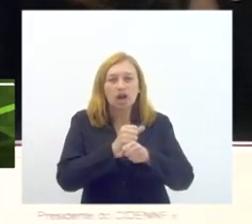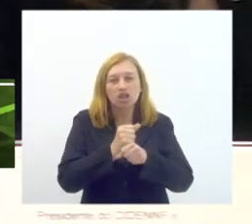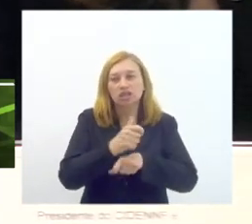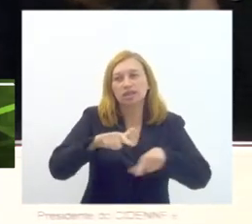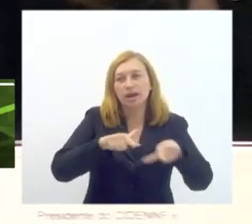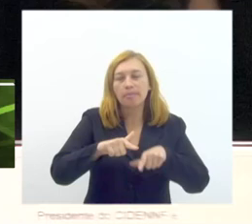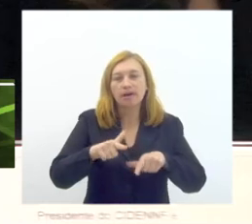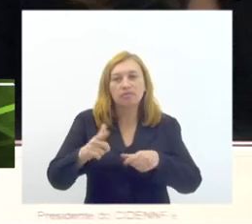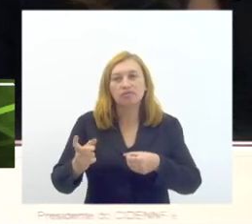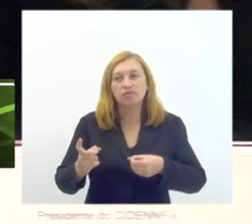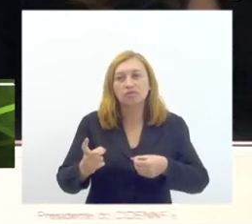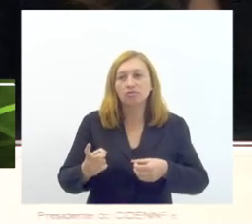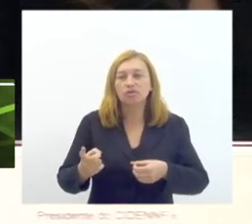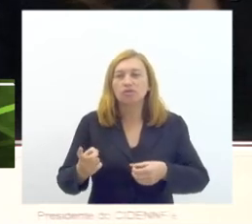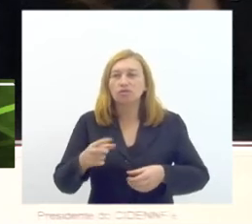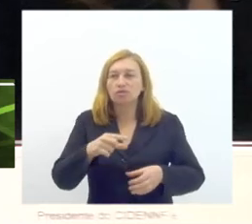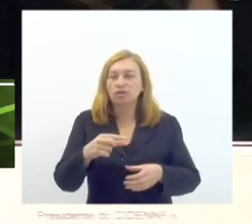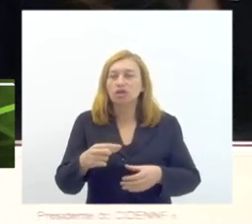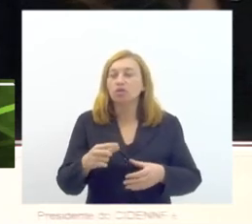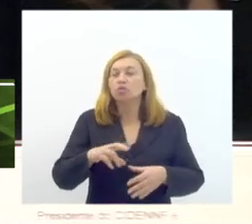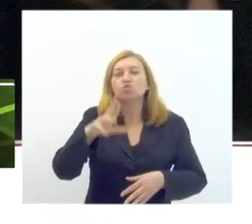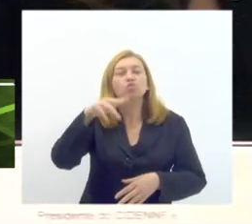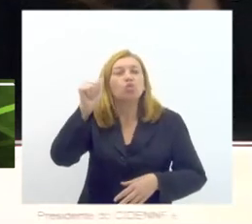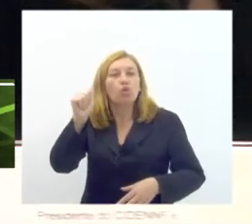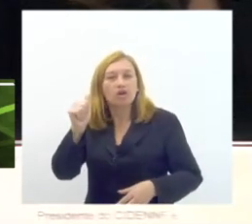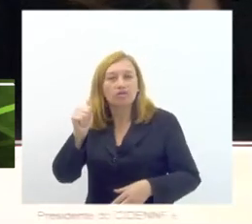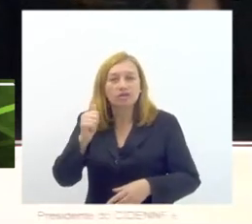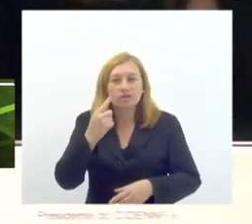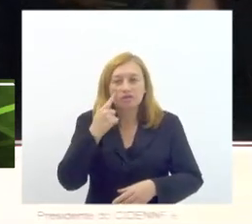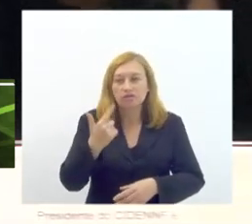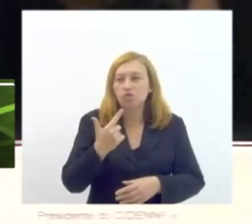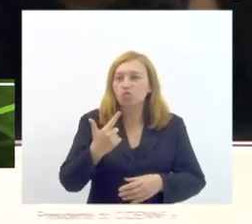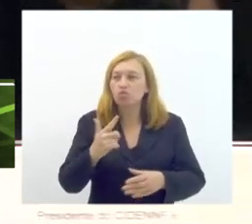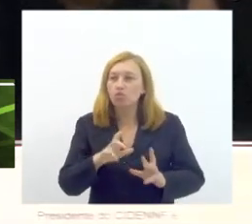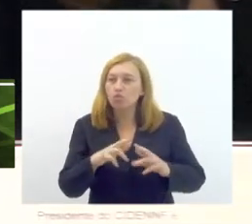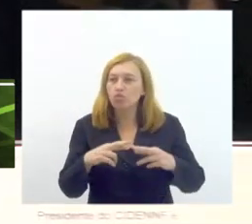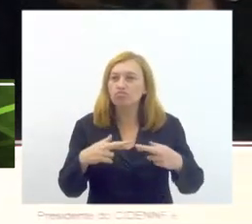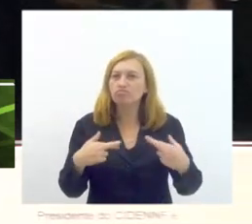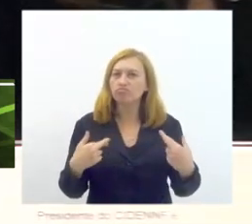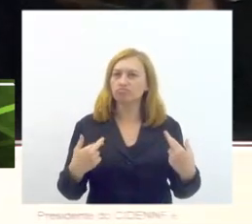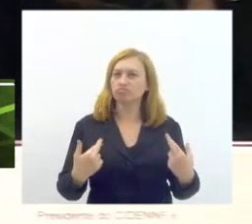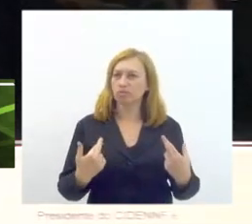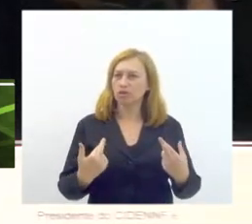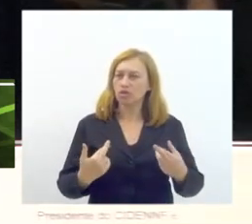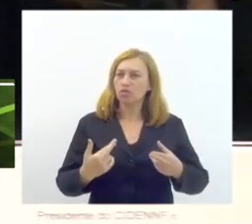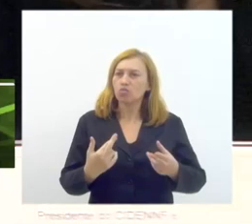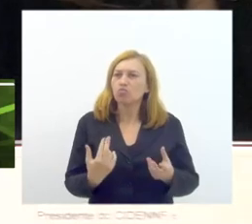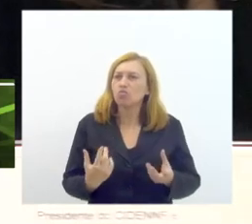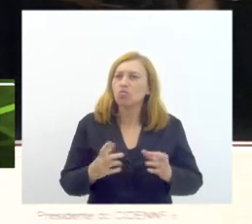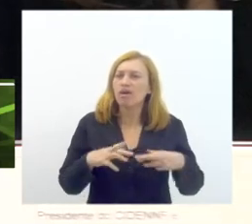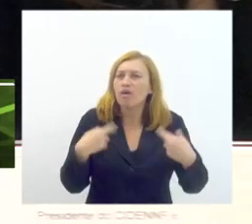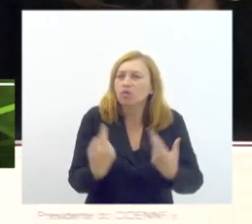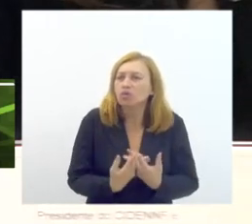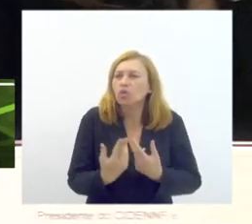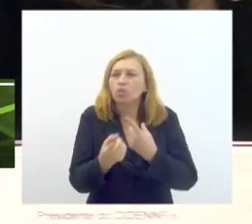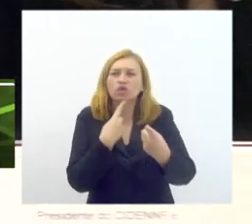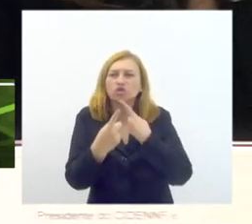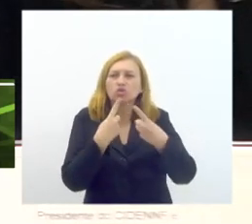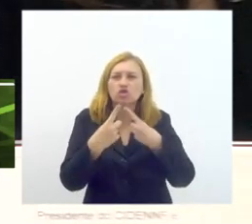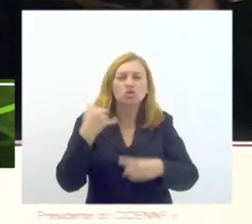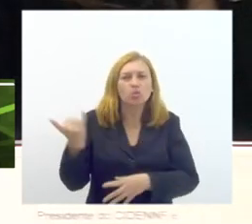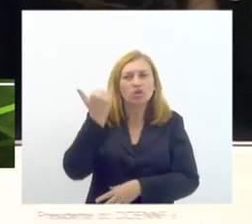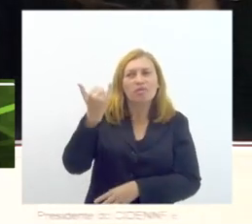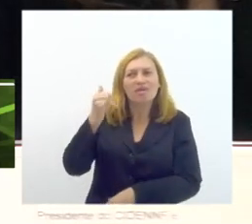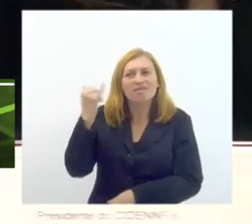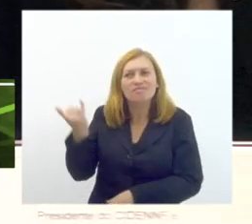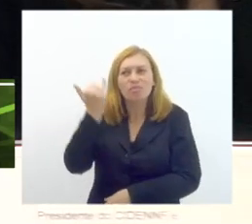fui reeleita, e eu nunca tinha participado de um encontro com esse tamanho, com essa qualidade, para discutir um tema tão